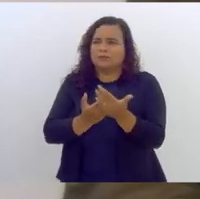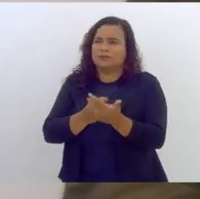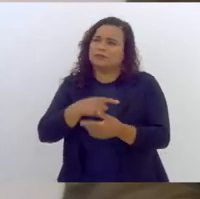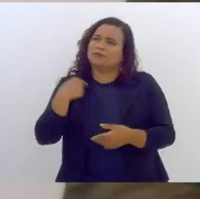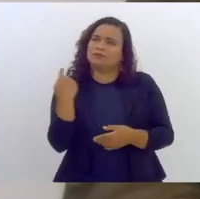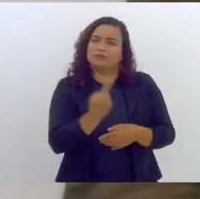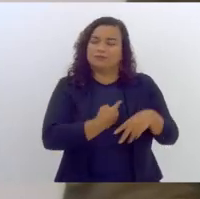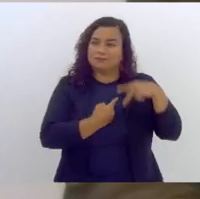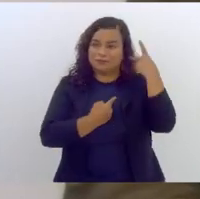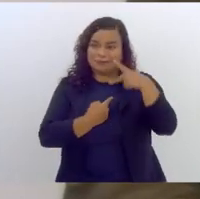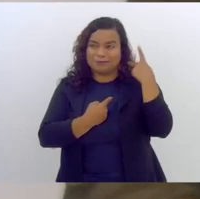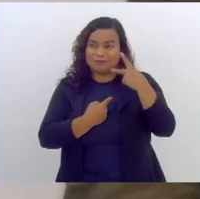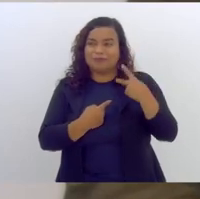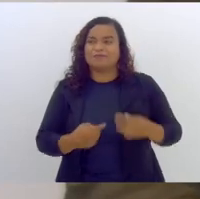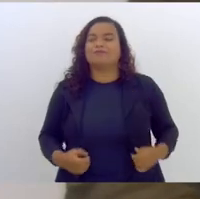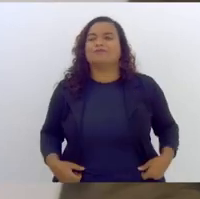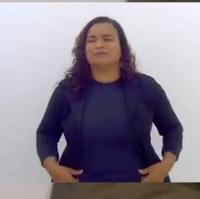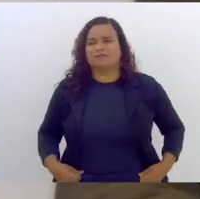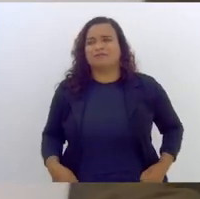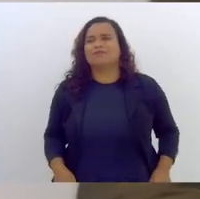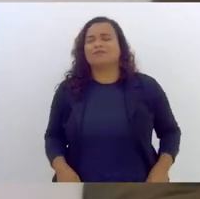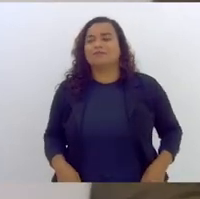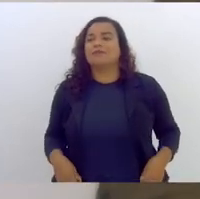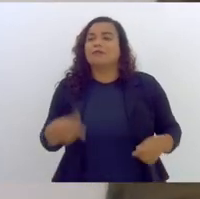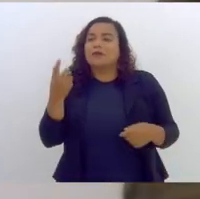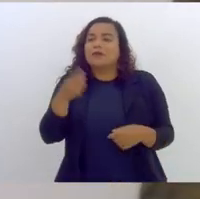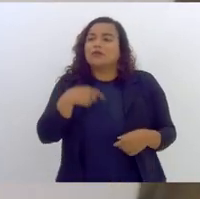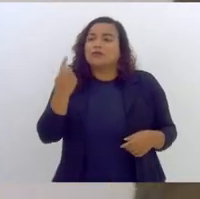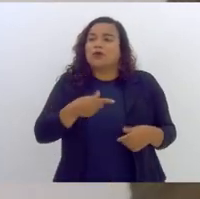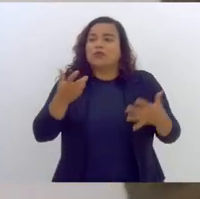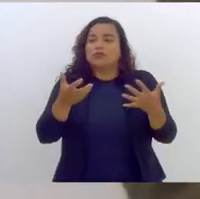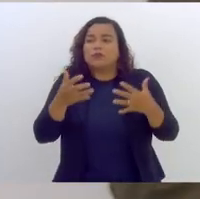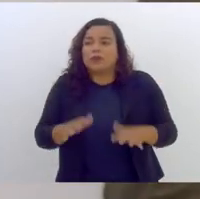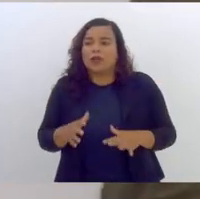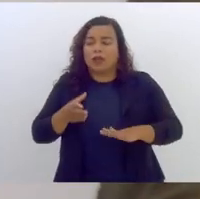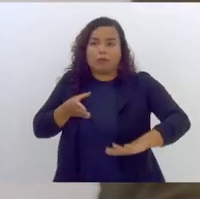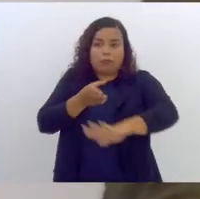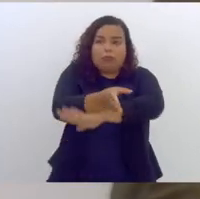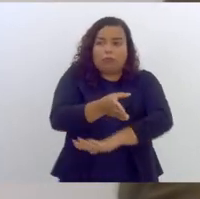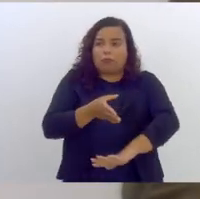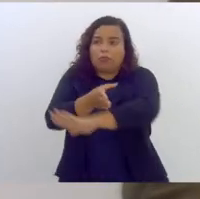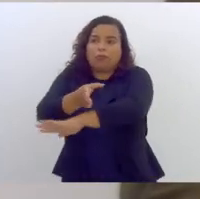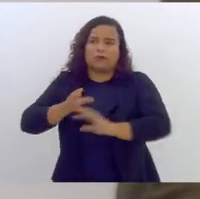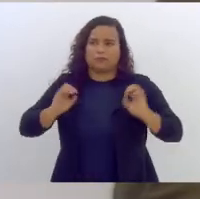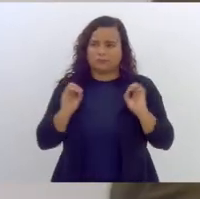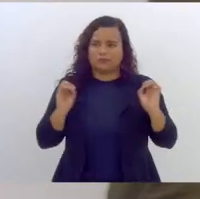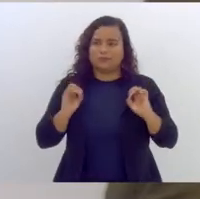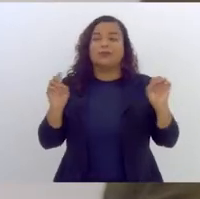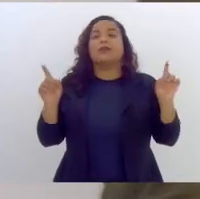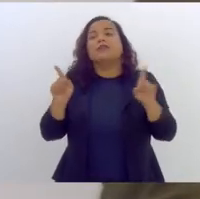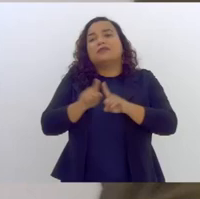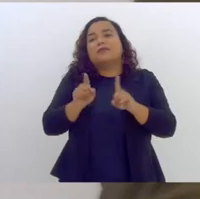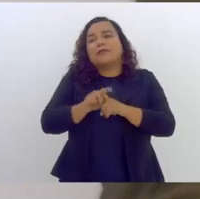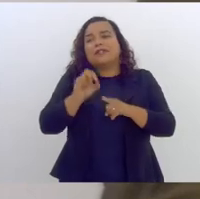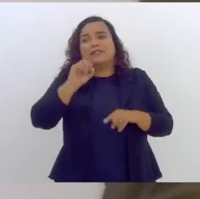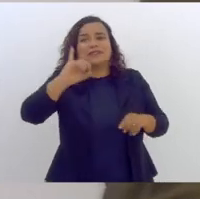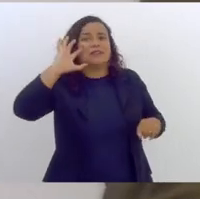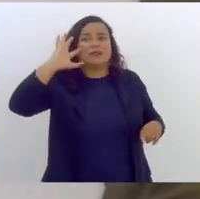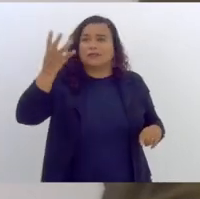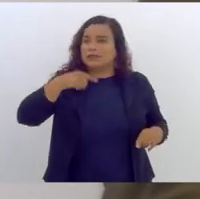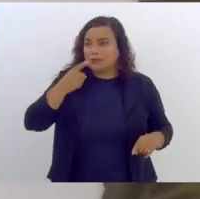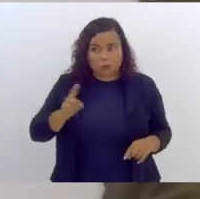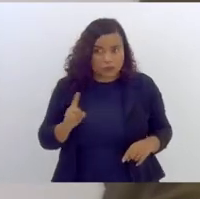parlamentares né a gente não quer fazer invasão de atribuição de ninguém mas também se não tem como resolver